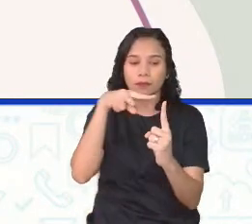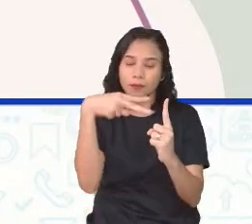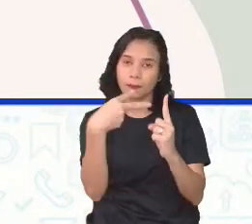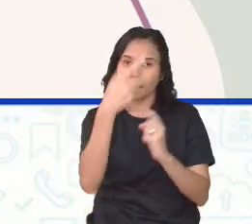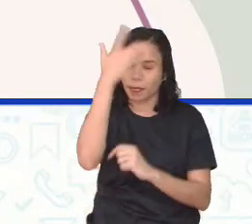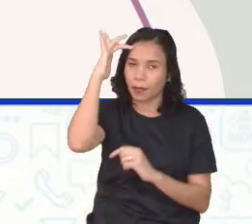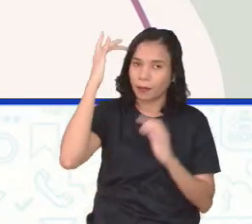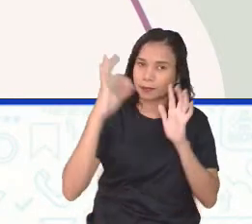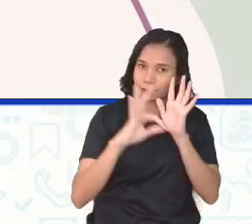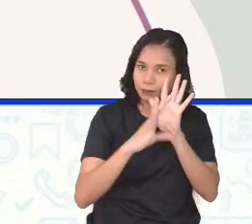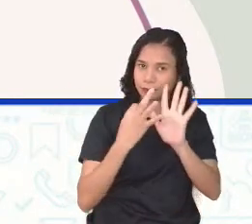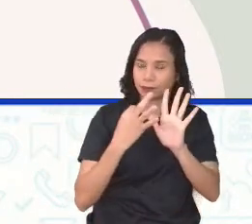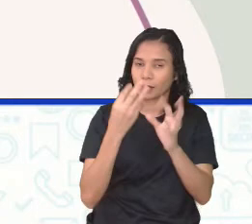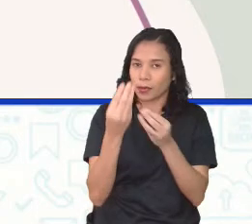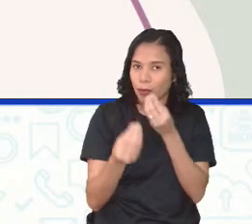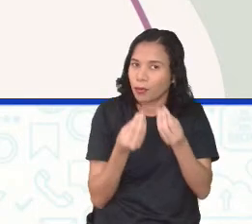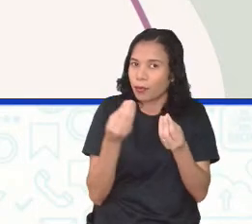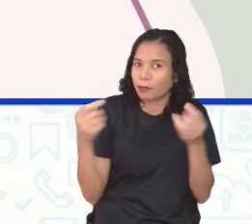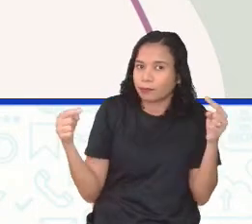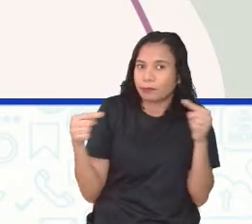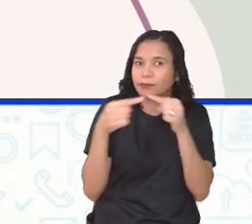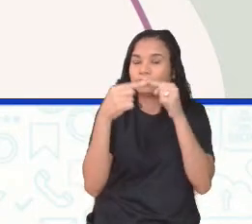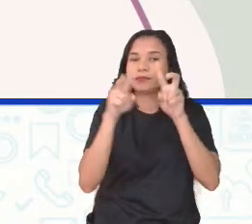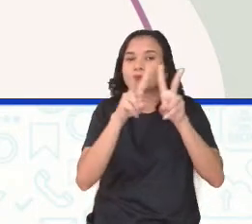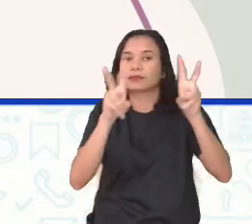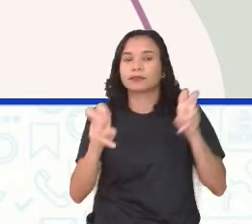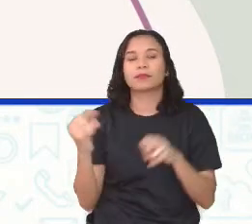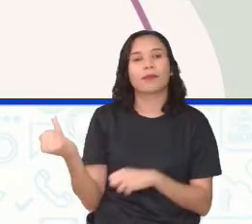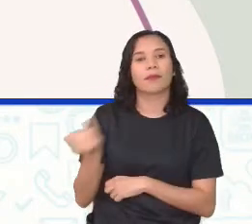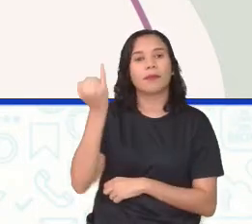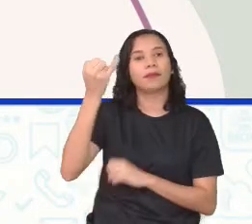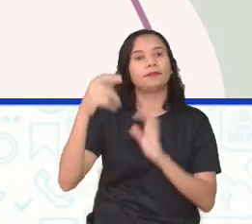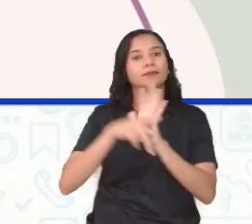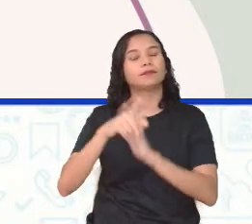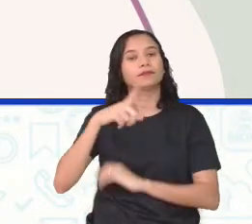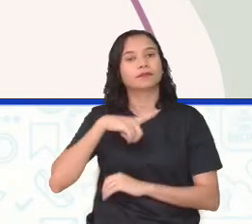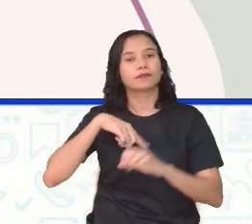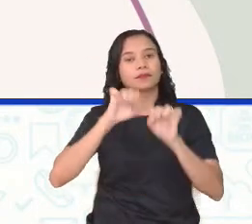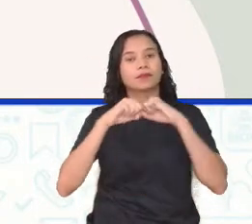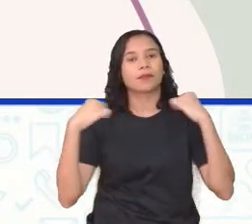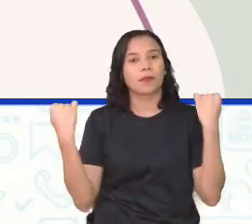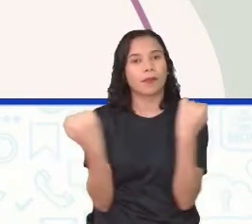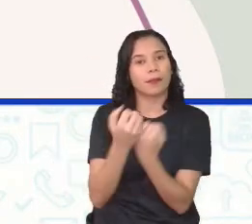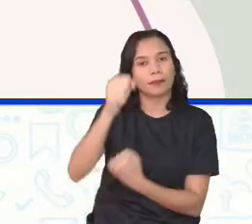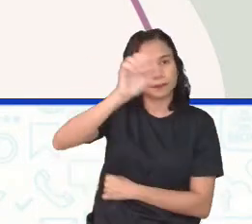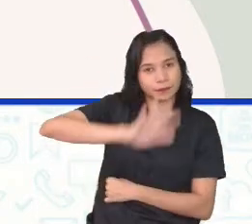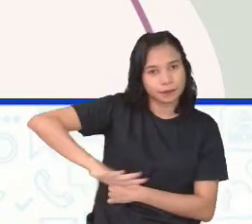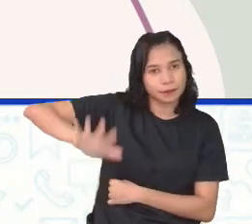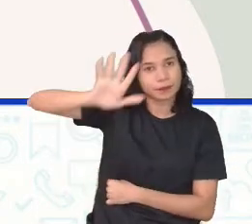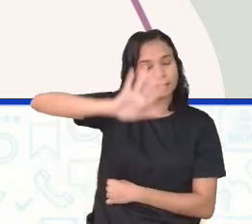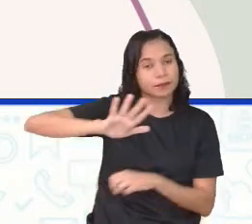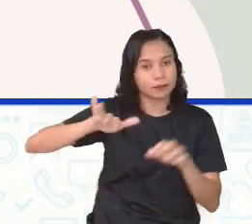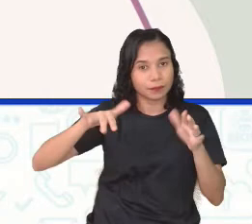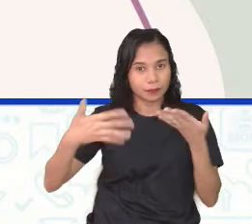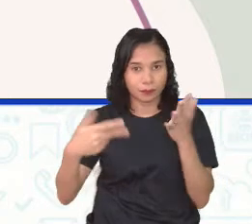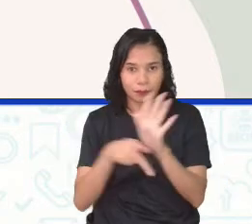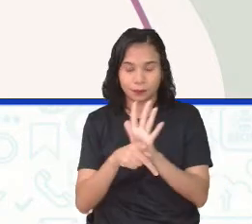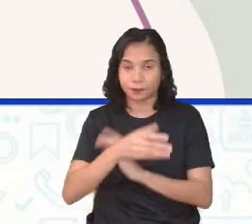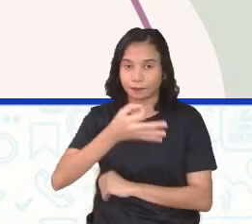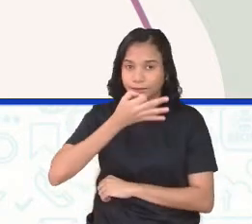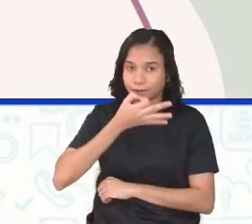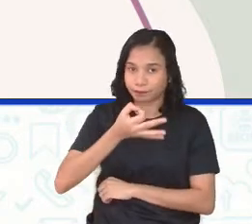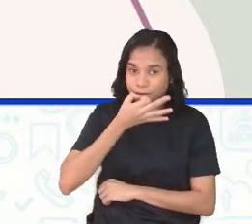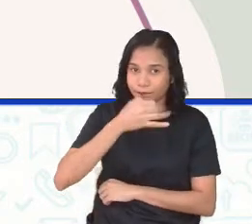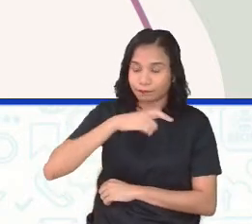do autor acerca de algum assunto relevante socialmente. Então, o artigo de